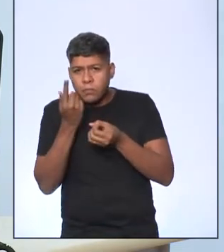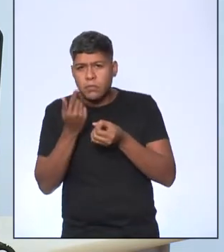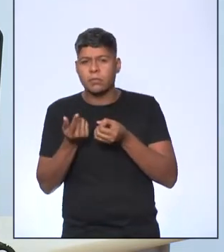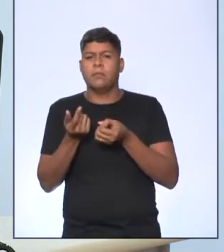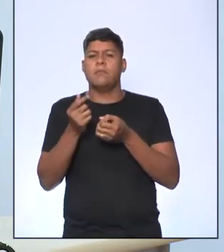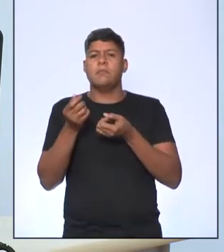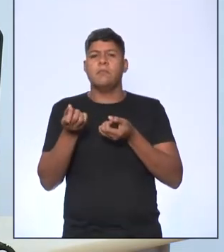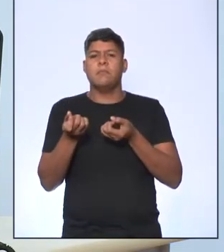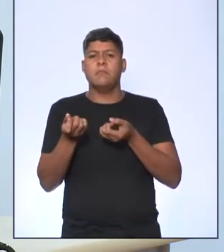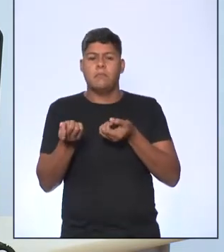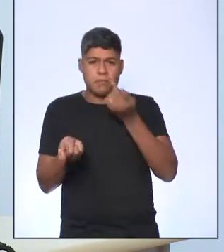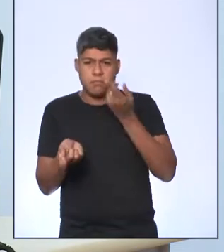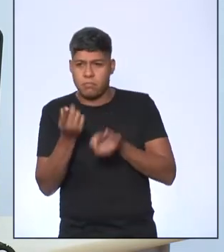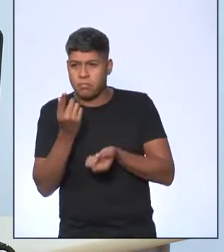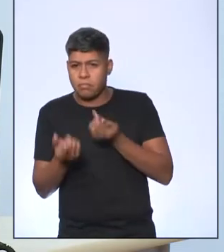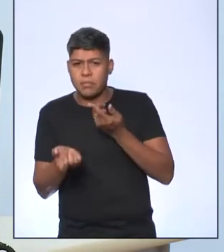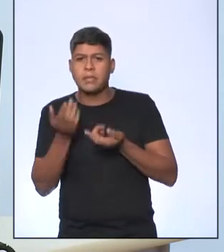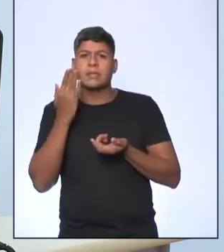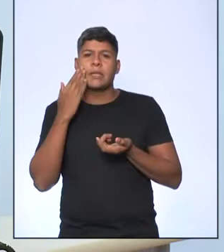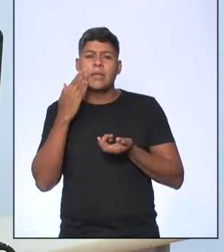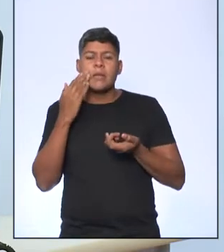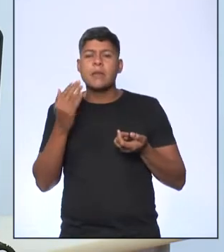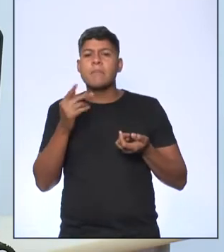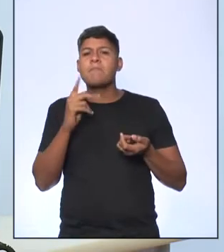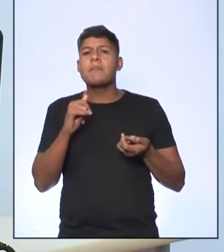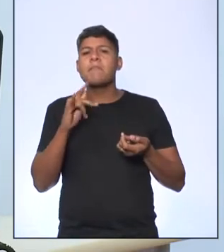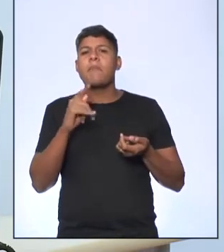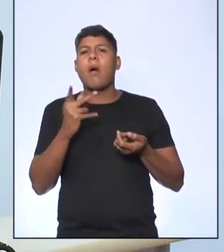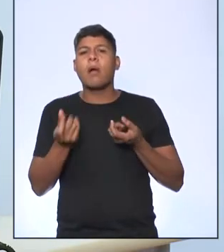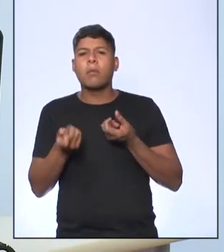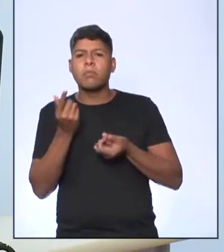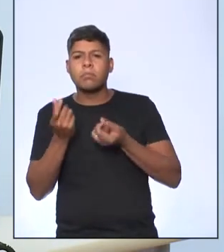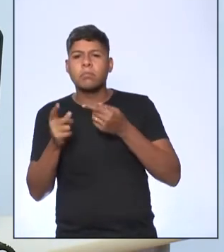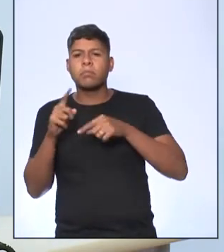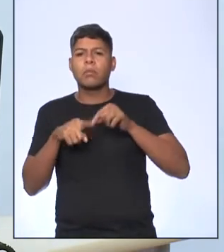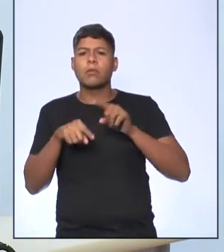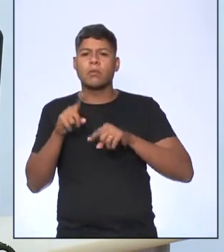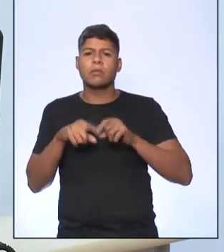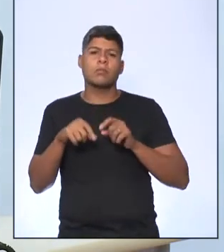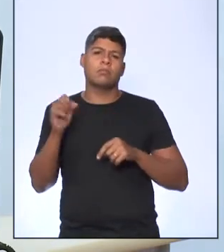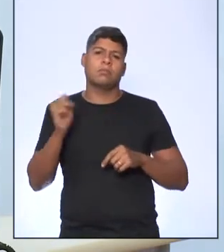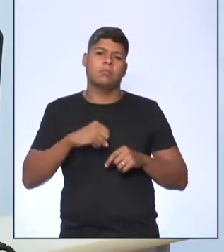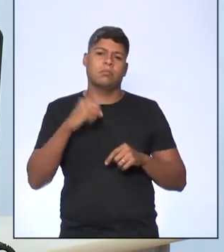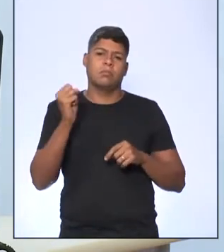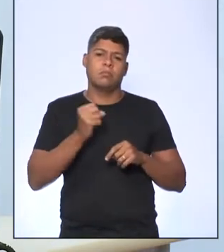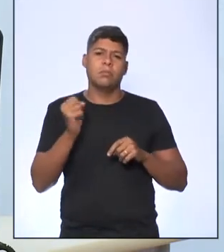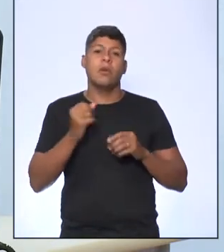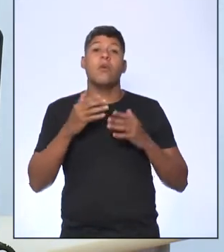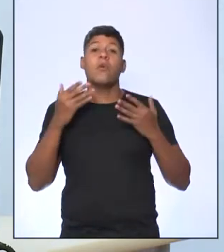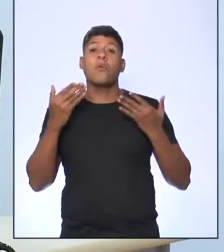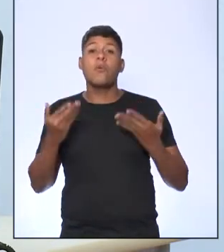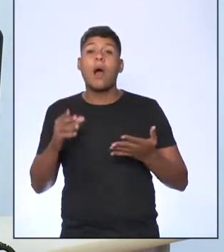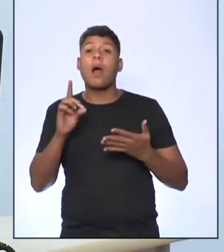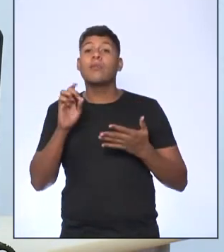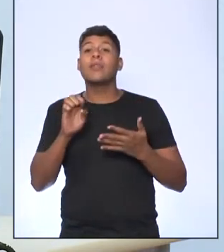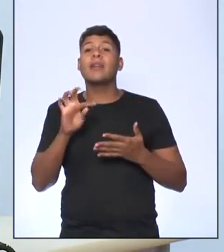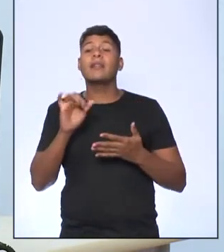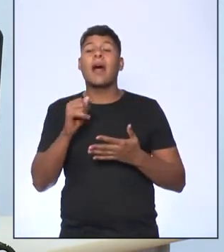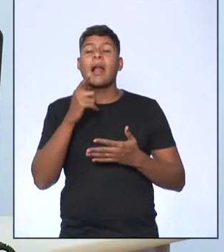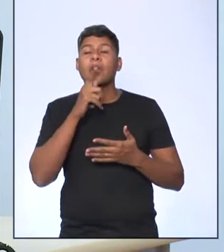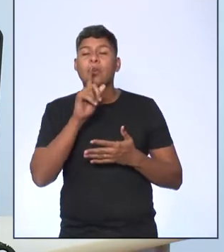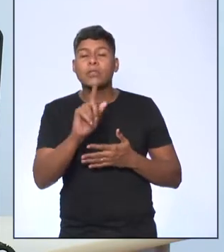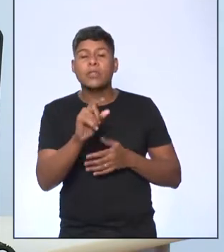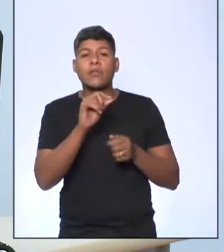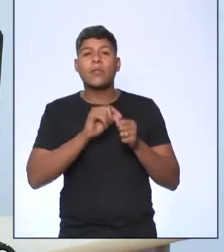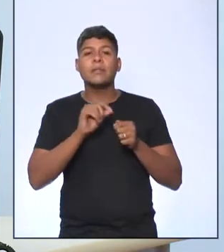meu reagente, que é o milho, e tenho a minha pipoca, que é o produto. Assim, só que qual o detalhe? Eu consigo